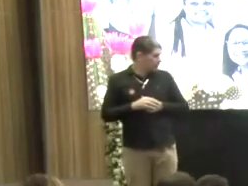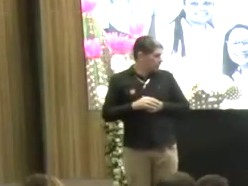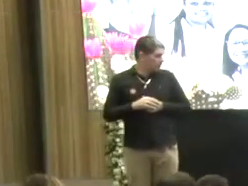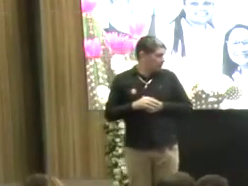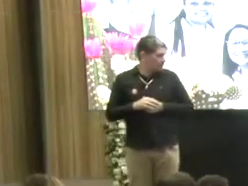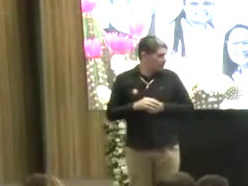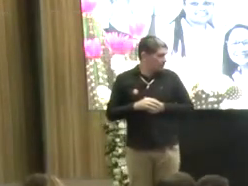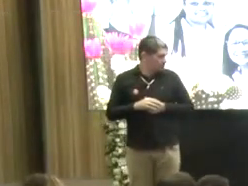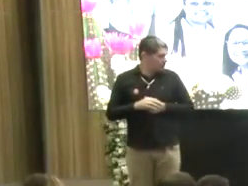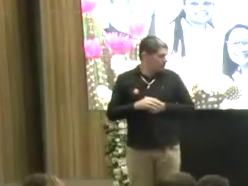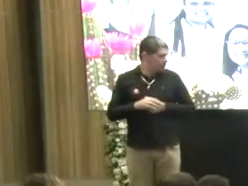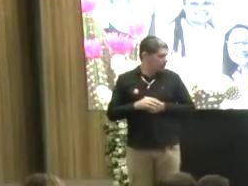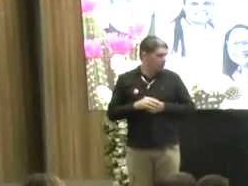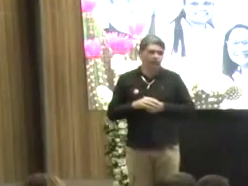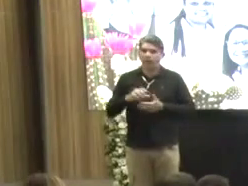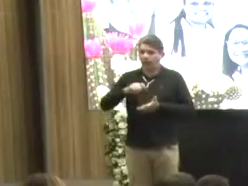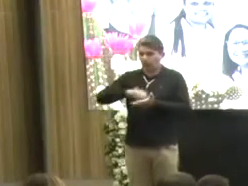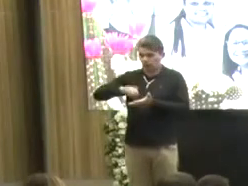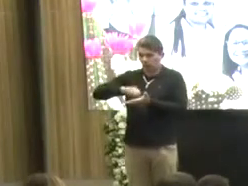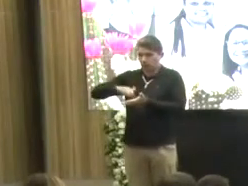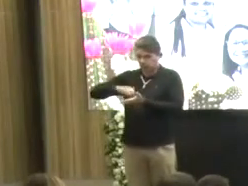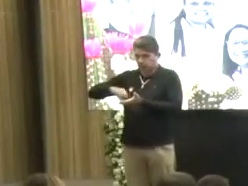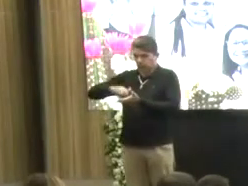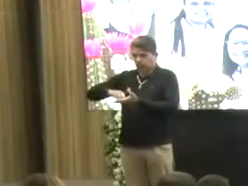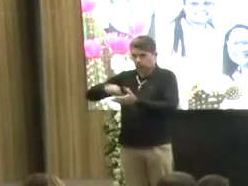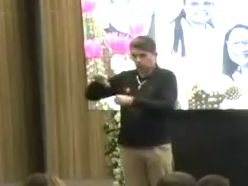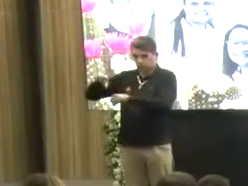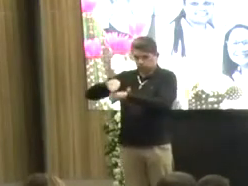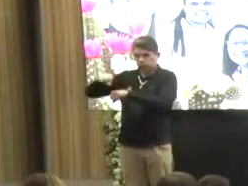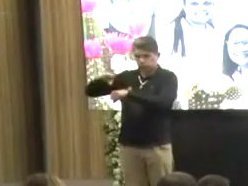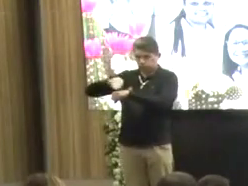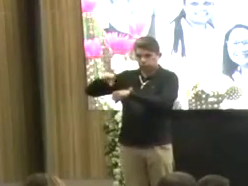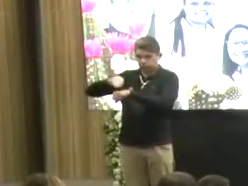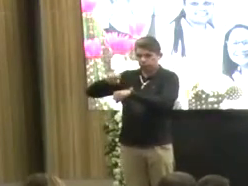Eu estava aqui anotando suas ideias para pensar.